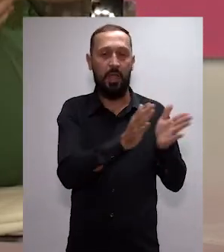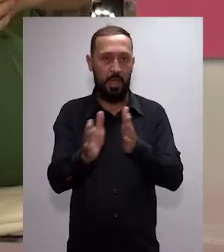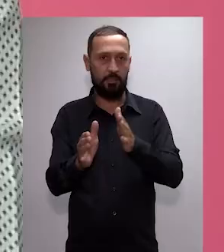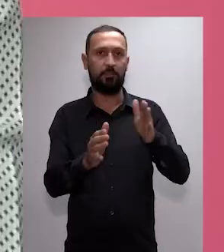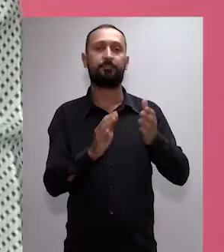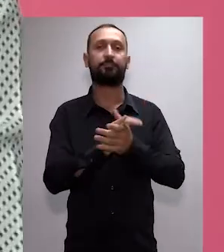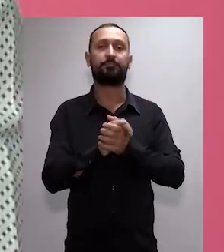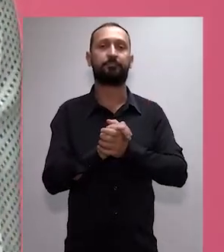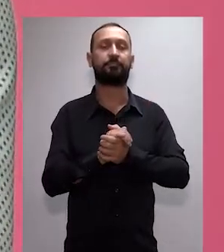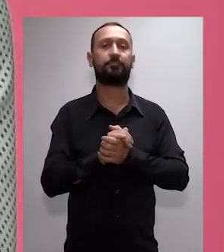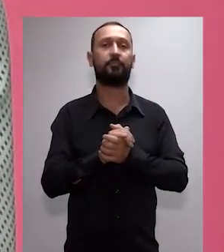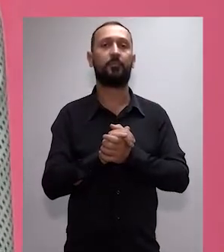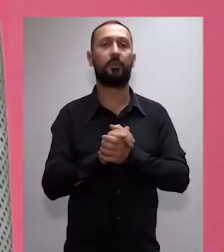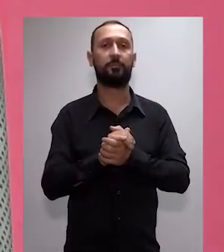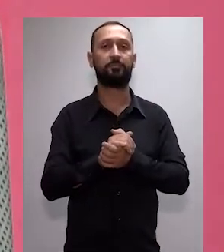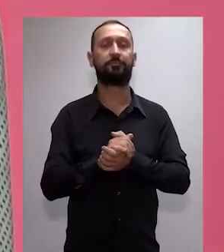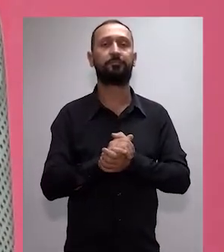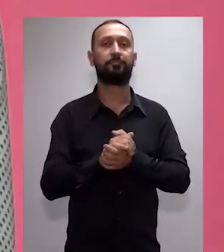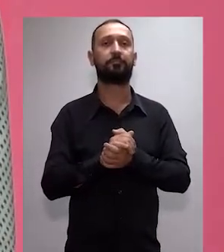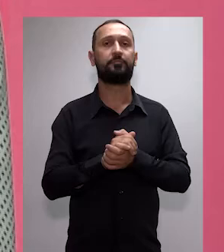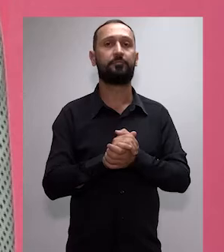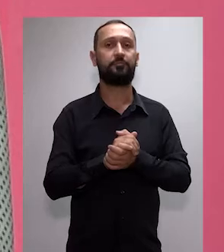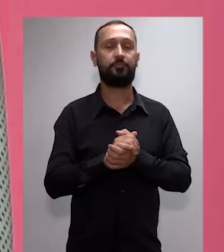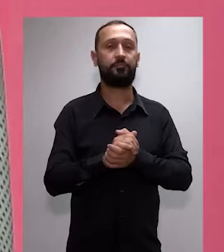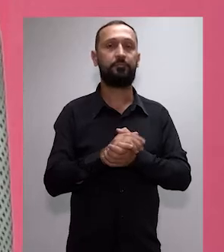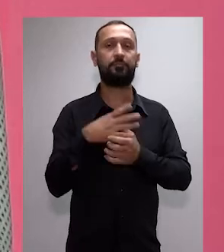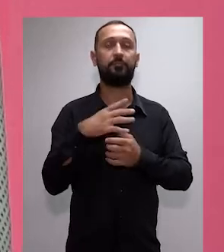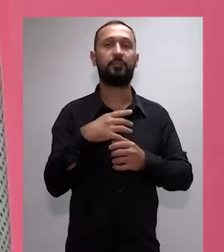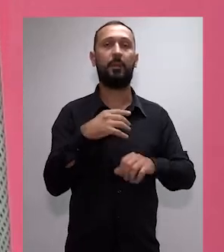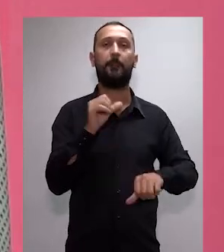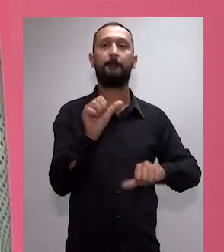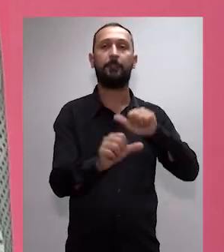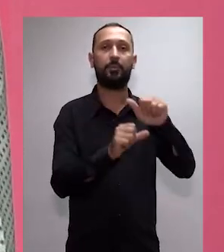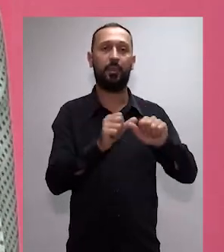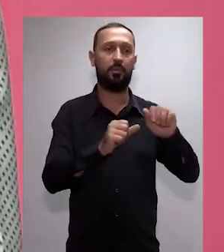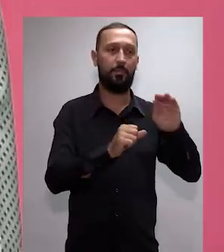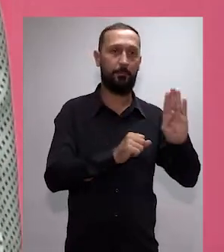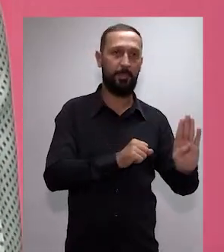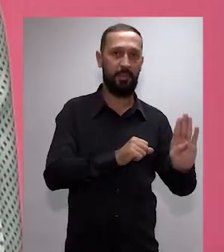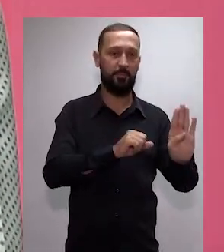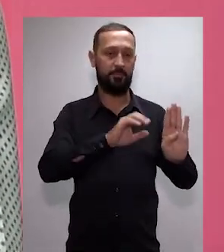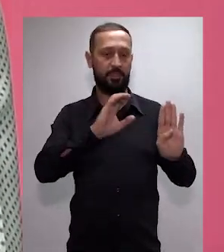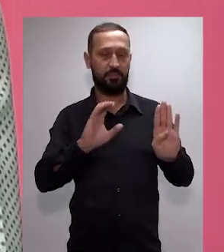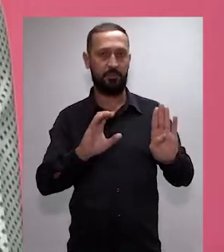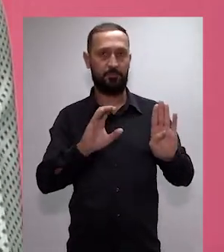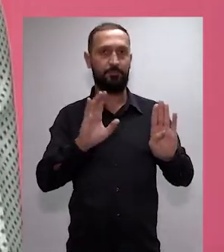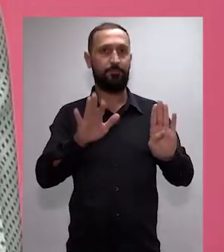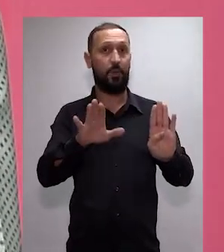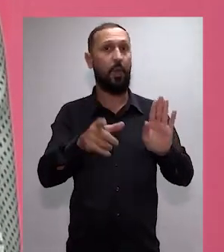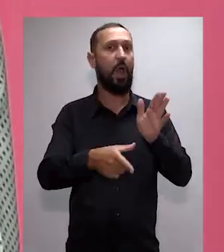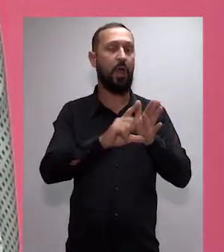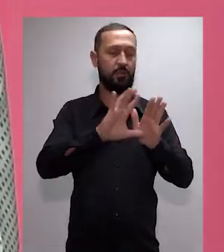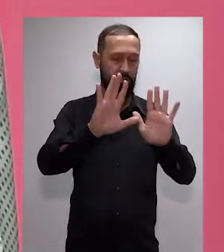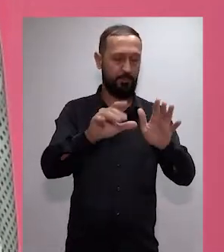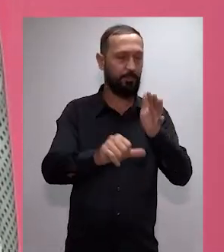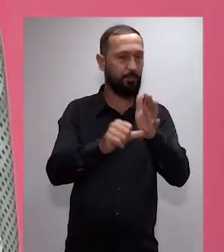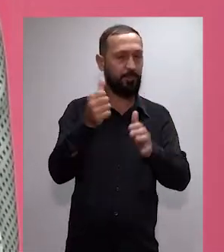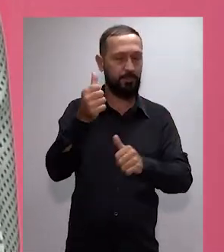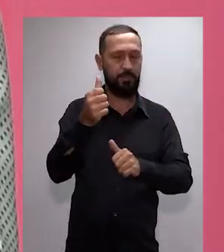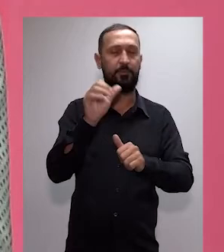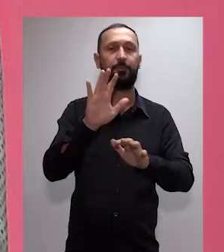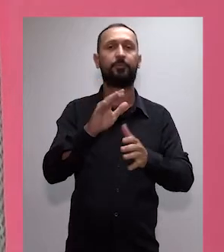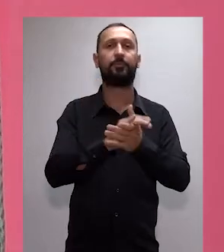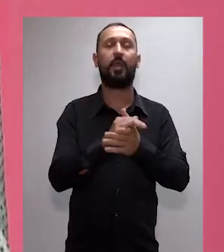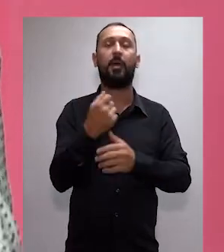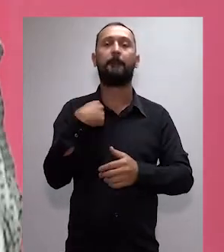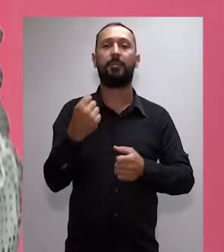categoria. Então, Areta, para você mudar da categoria B para C, antes de mais nada, é importante dizer